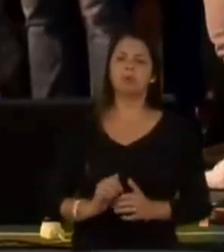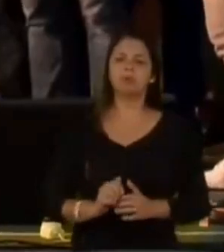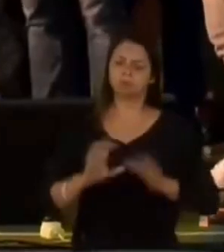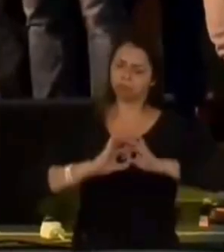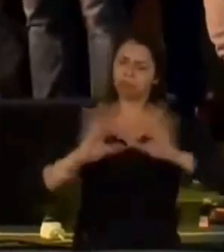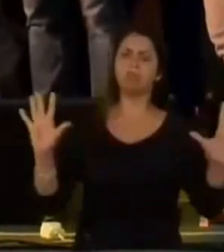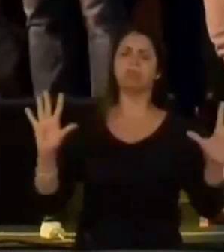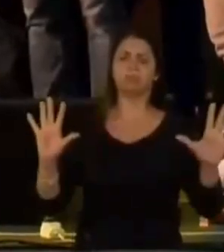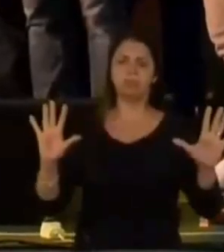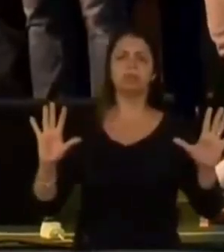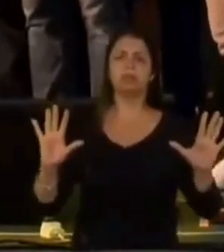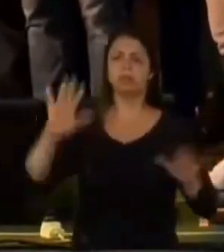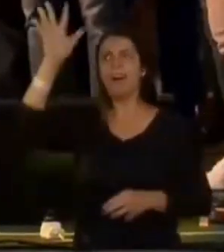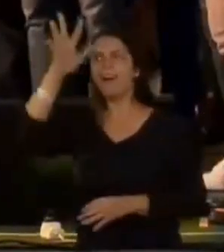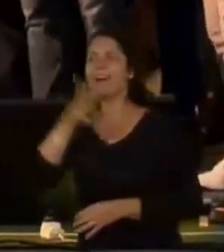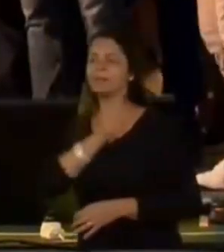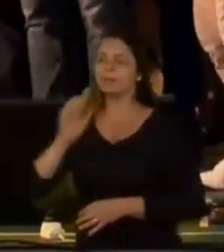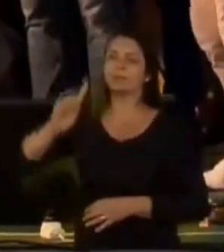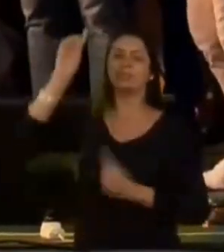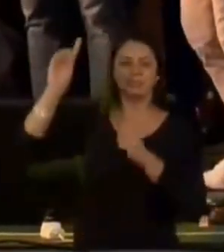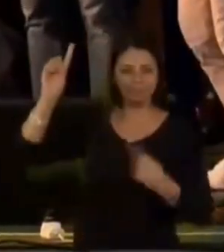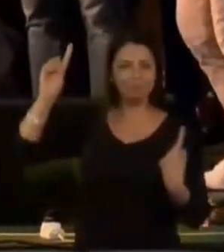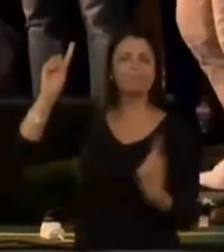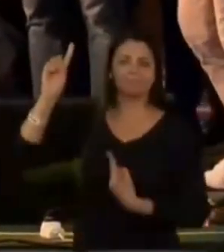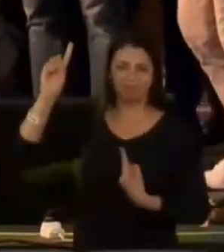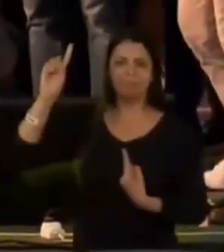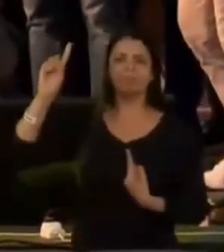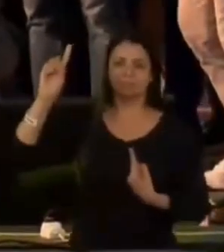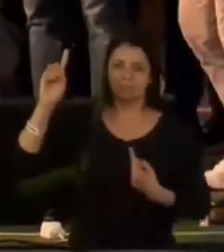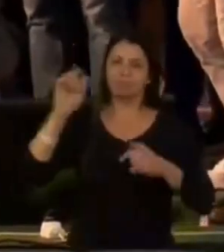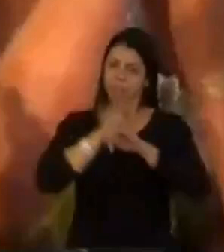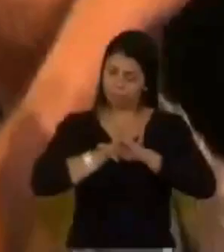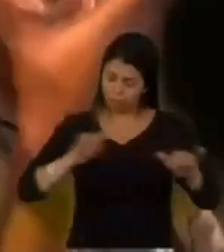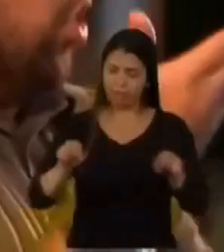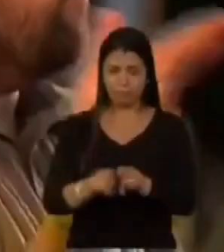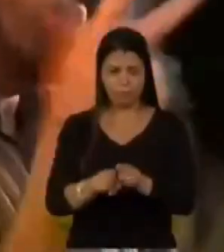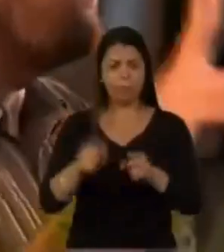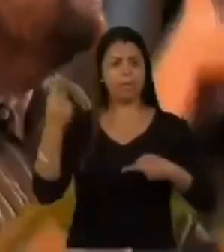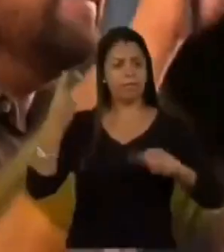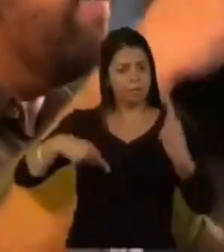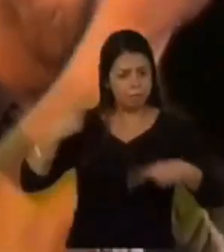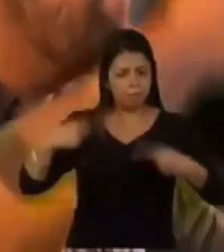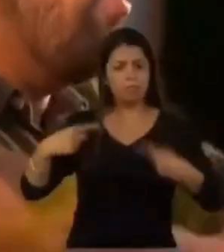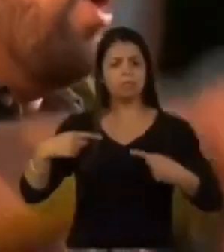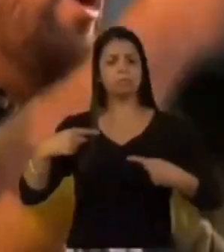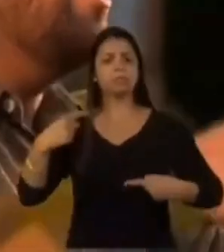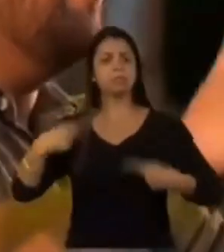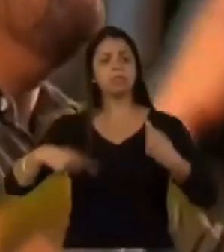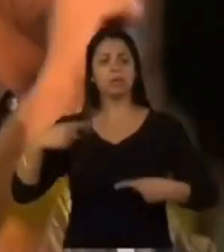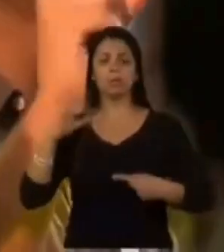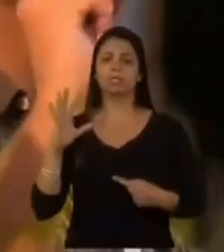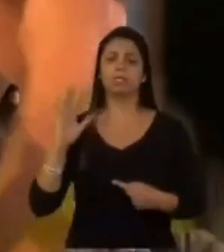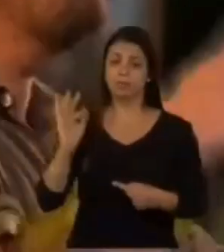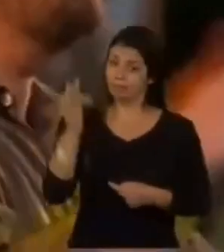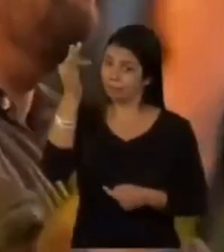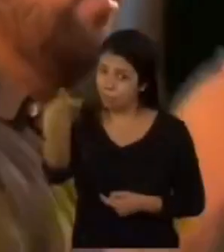com liberdade para adorar o nosso Deus. Falamos de política hoje, para não termos que nos calar lá